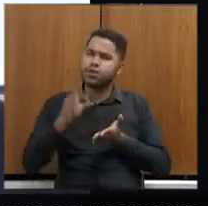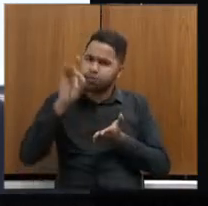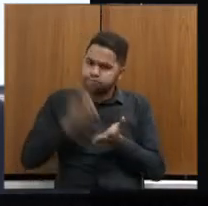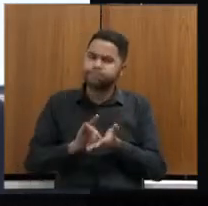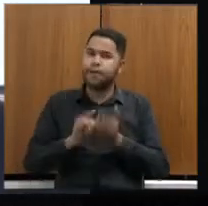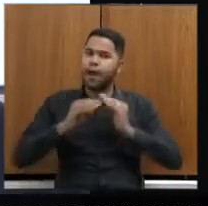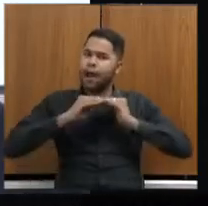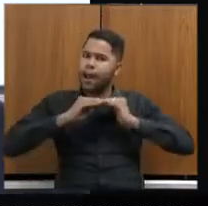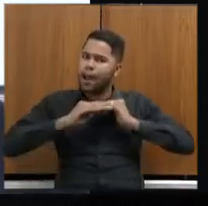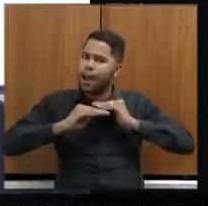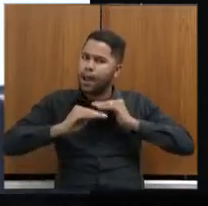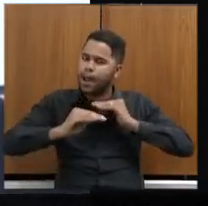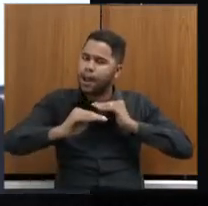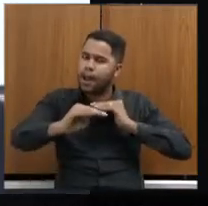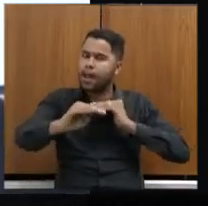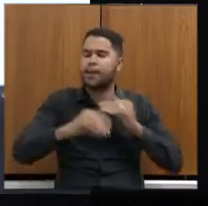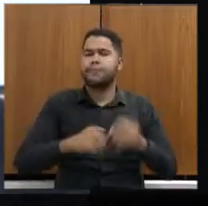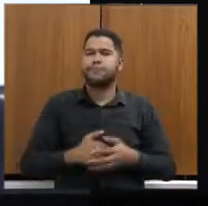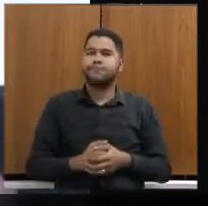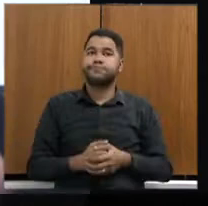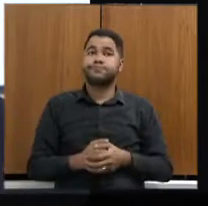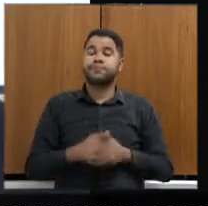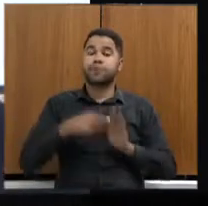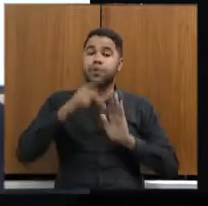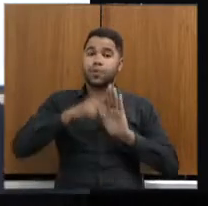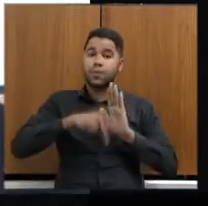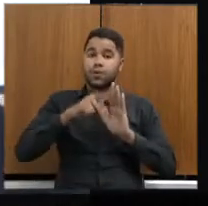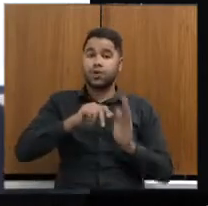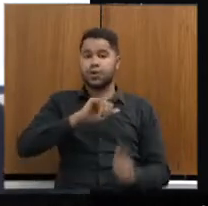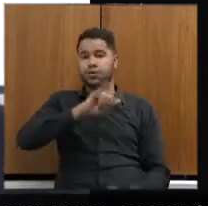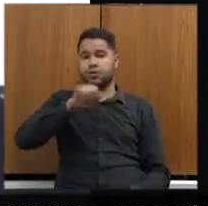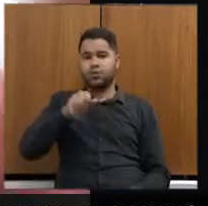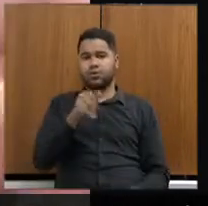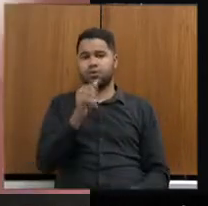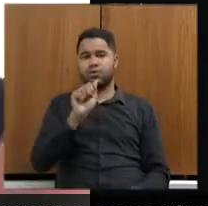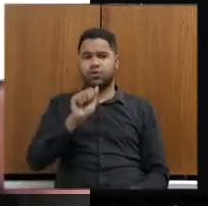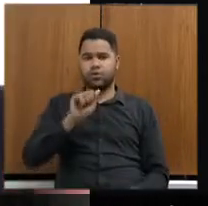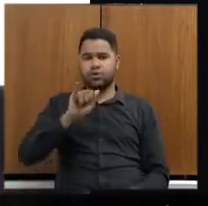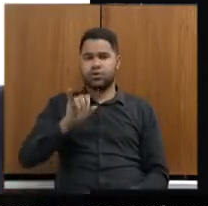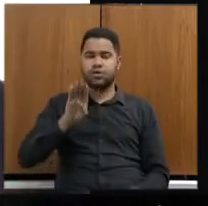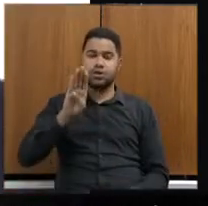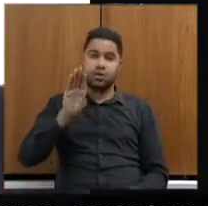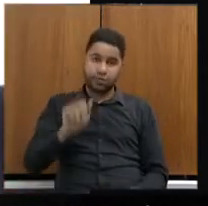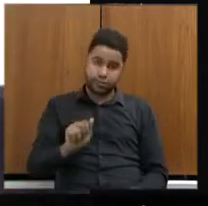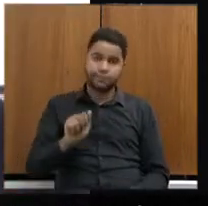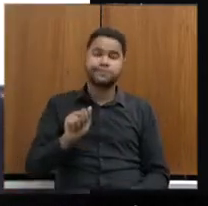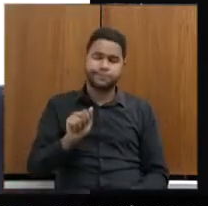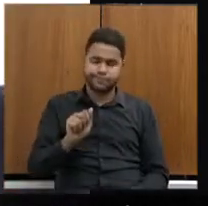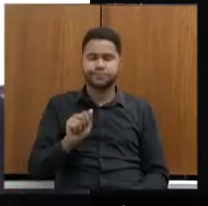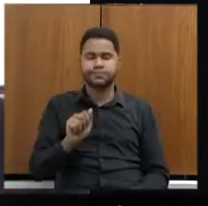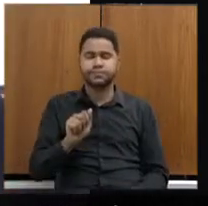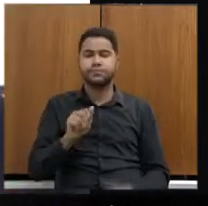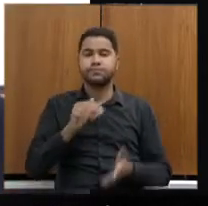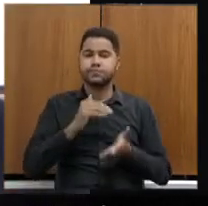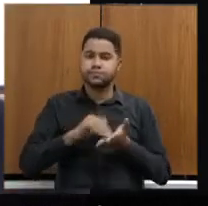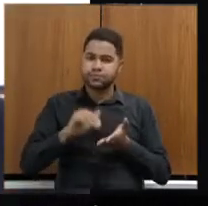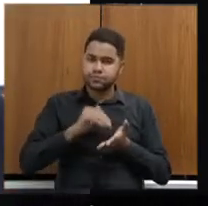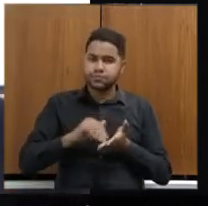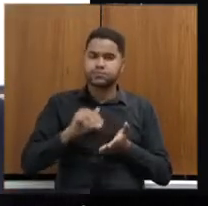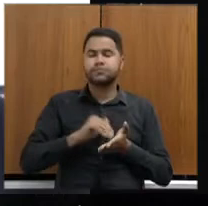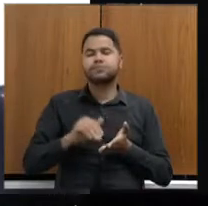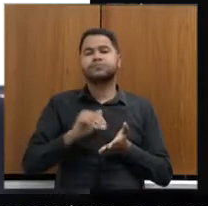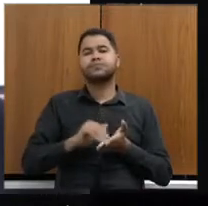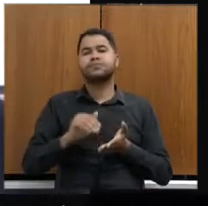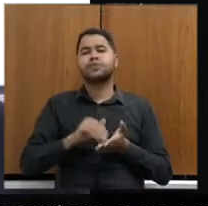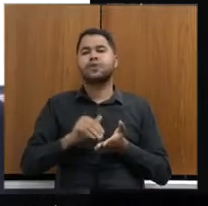dessa estrada é tempo do projeto Jaíba a sair Já é pô a secretaria de